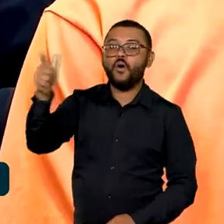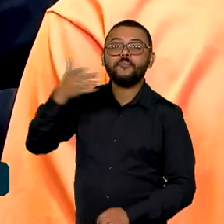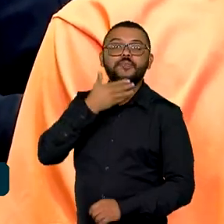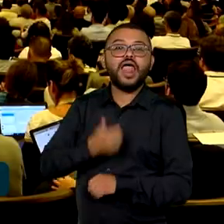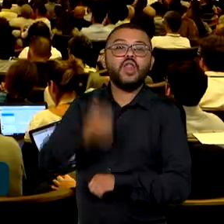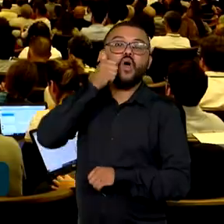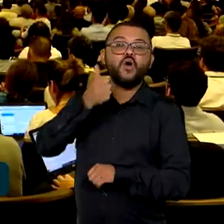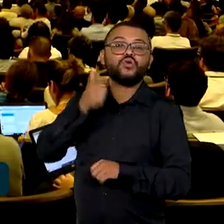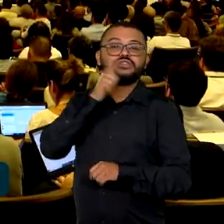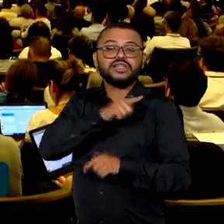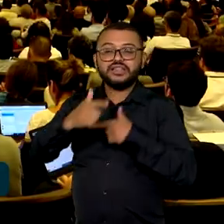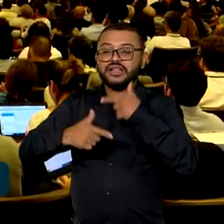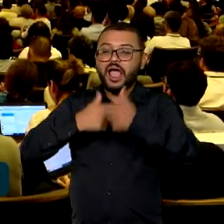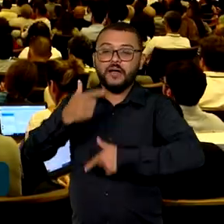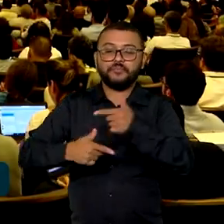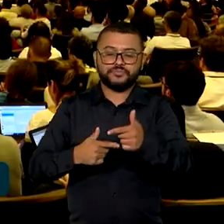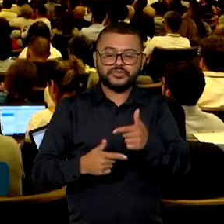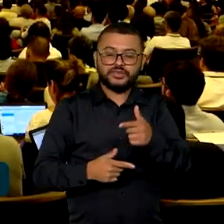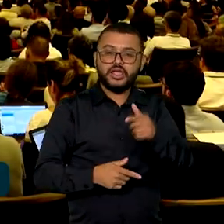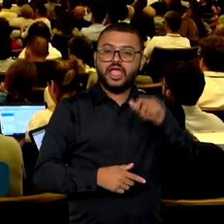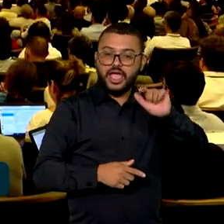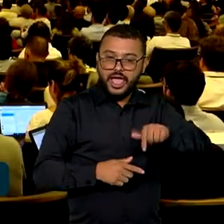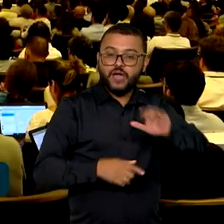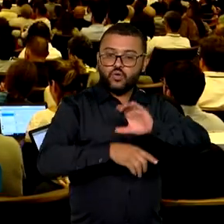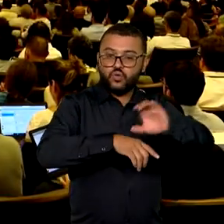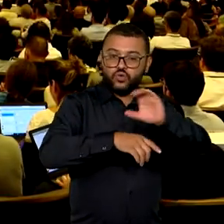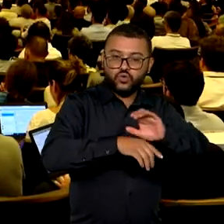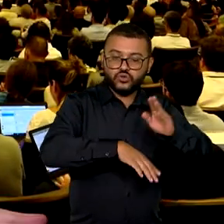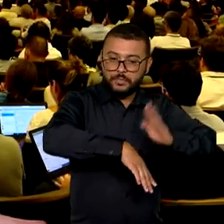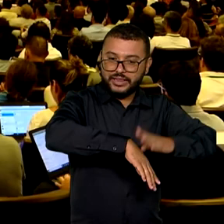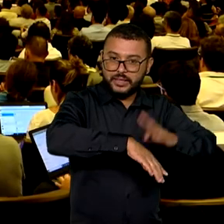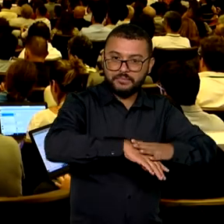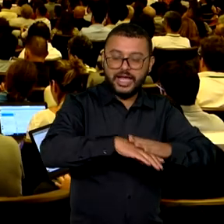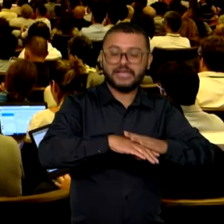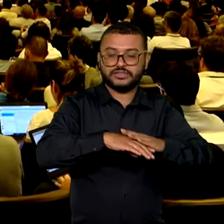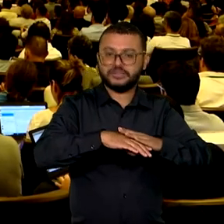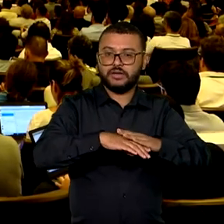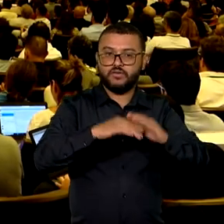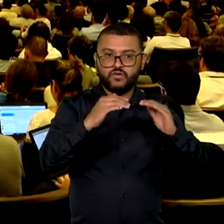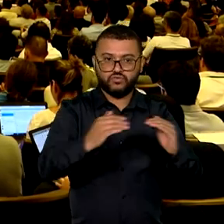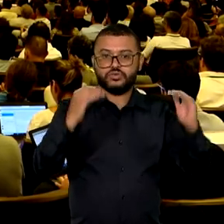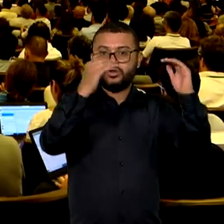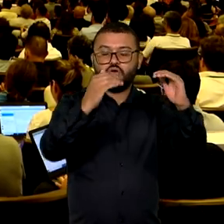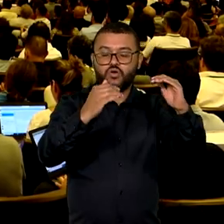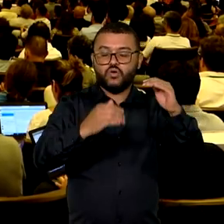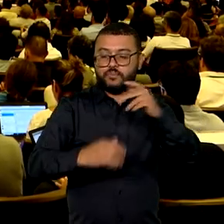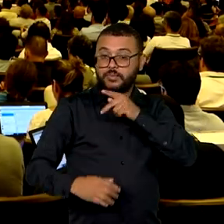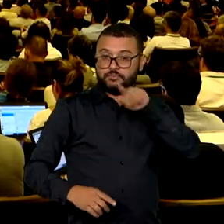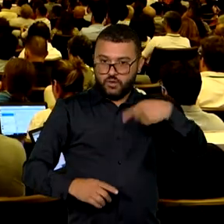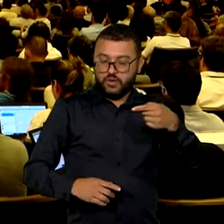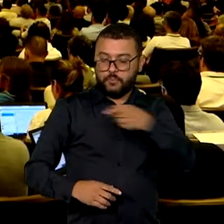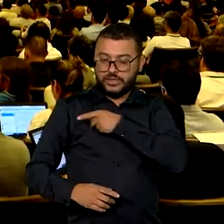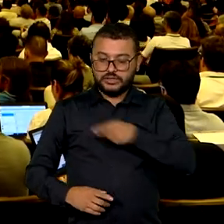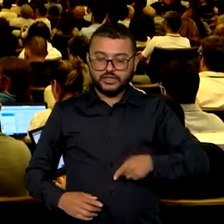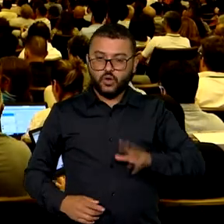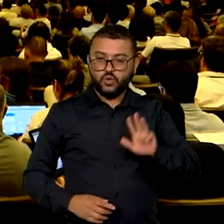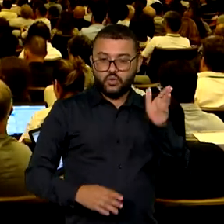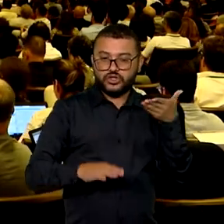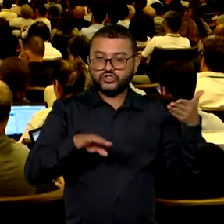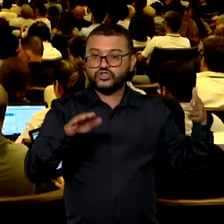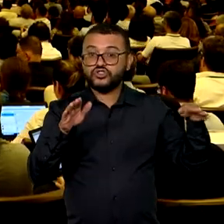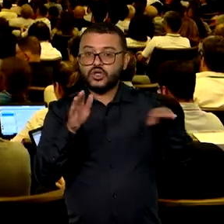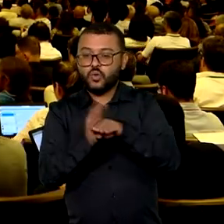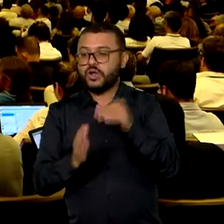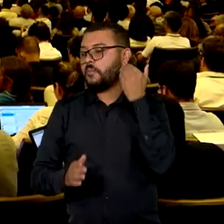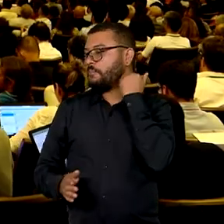oportunidades de trabalho. Depois de lançar o curso de graduação de matemática do INPA, o presidente Lula veio para a sede do BNDES aqui no Rio de Janeiro, onde